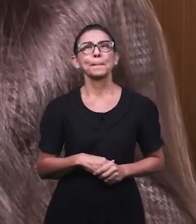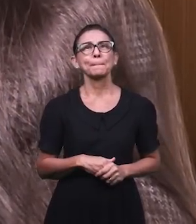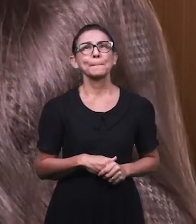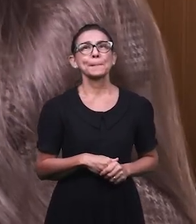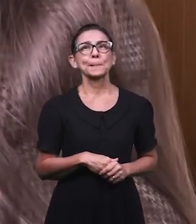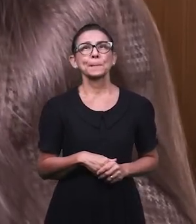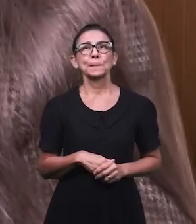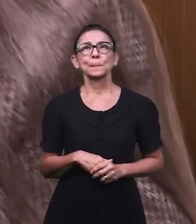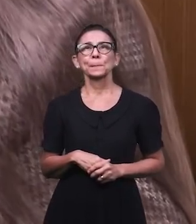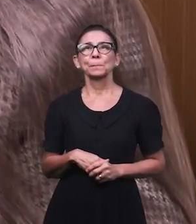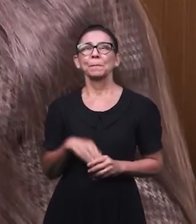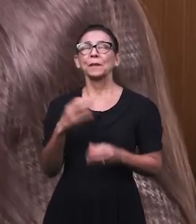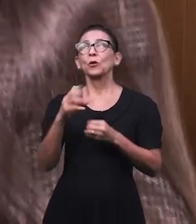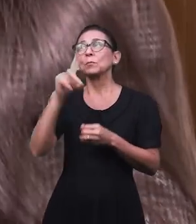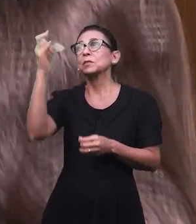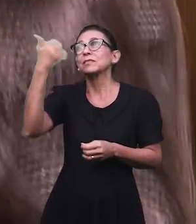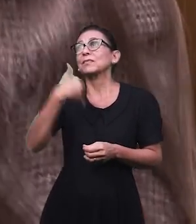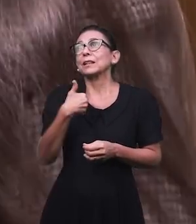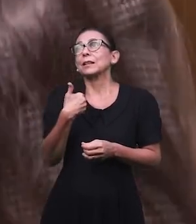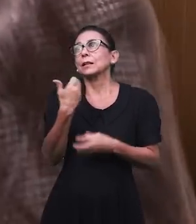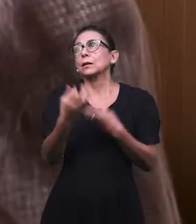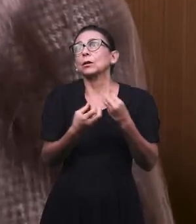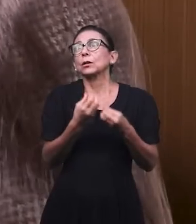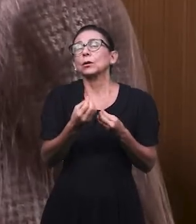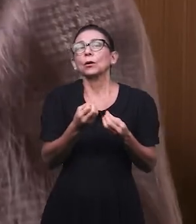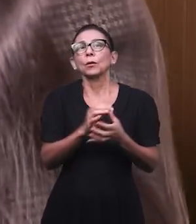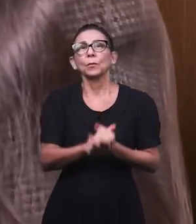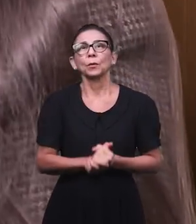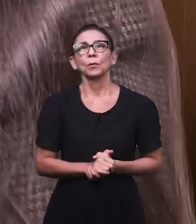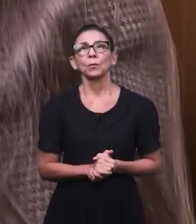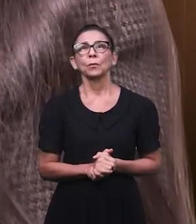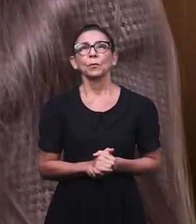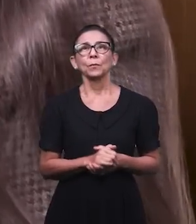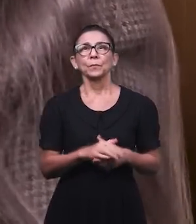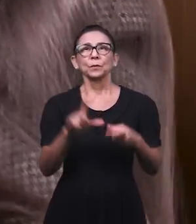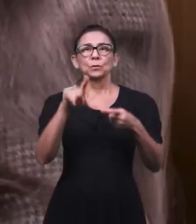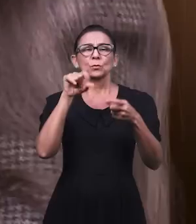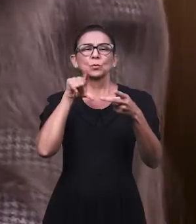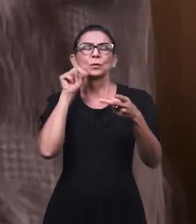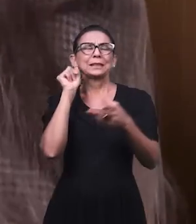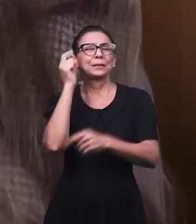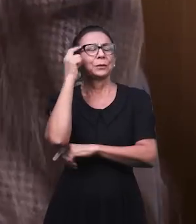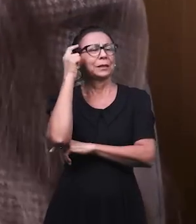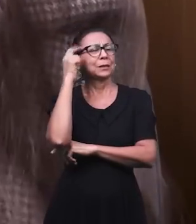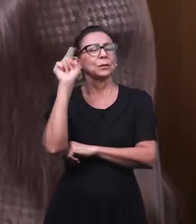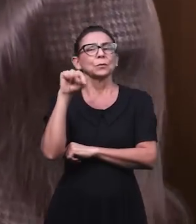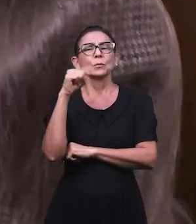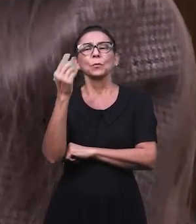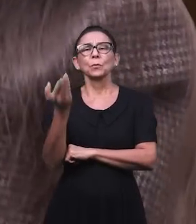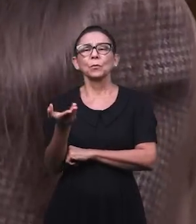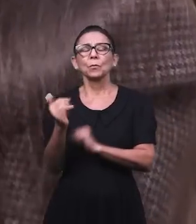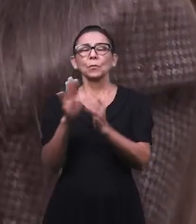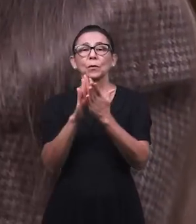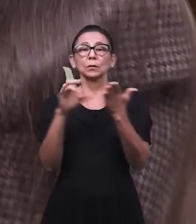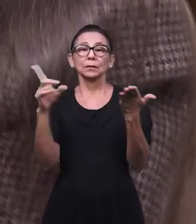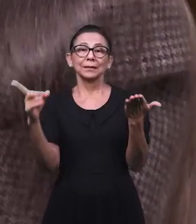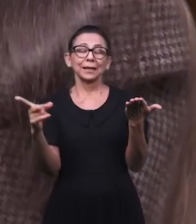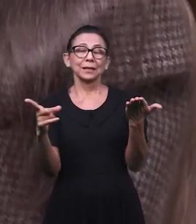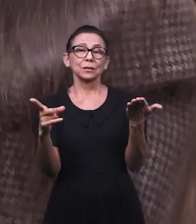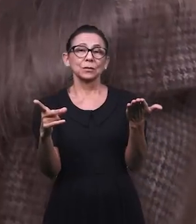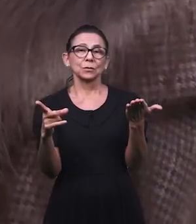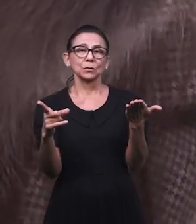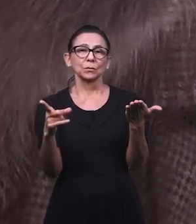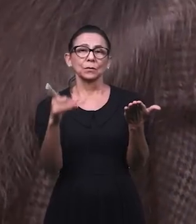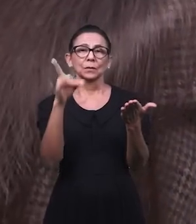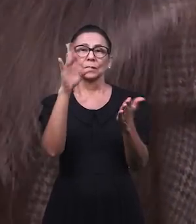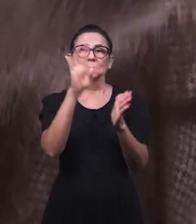falei assim, aí eu até pensei no dia, eu falei assim, nossa, como é que o Senhor vai me falar isso? Qual profissão escolher? Qual texto? Fiquei até pensando assim, qual texto que o Senhor